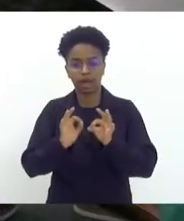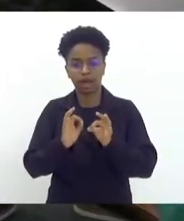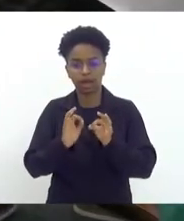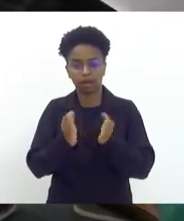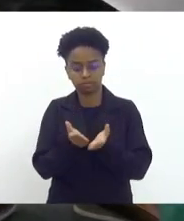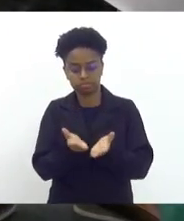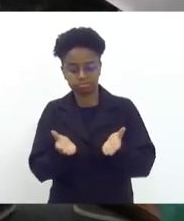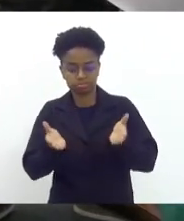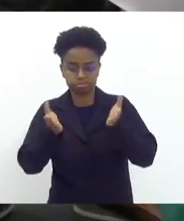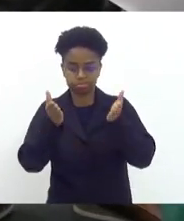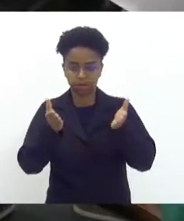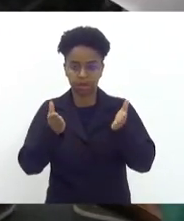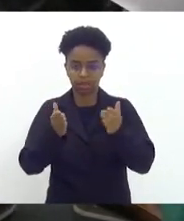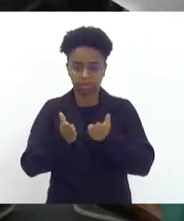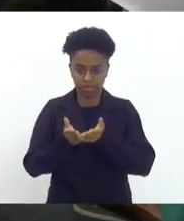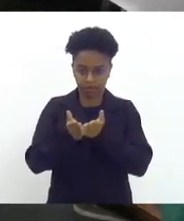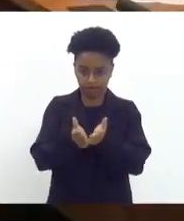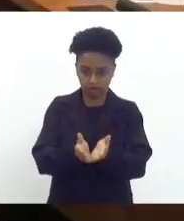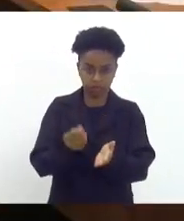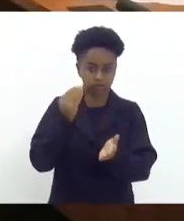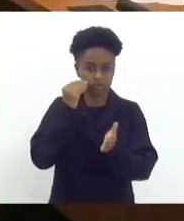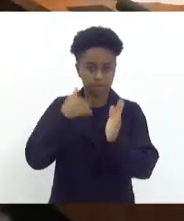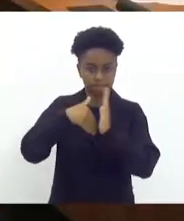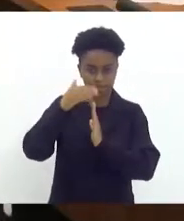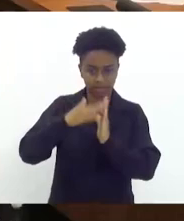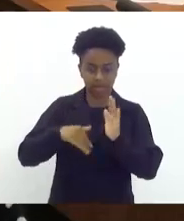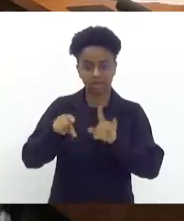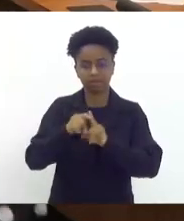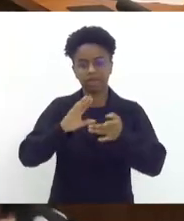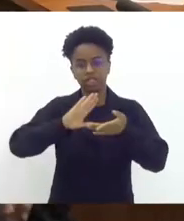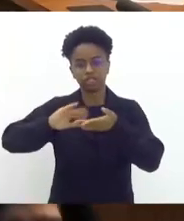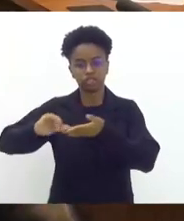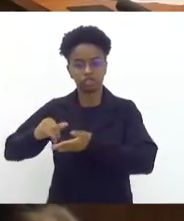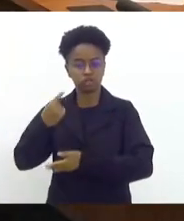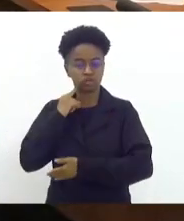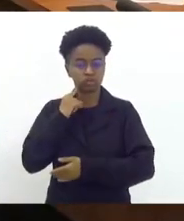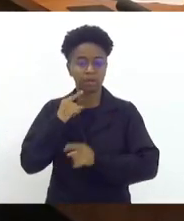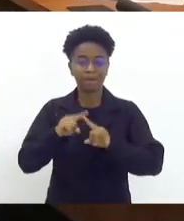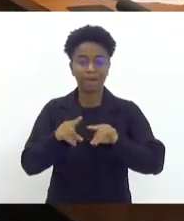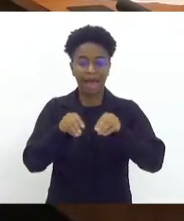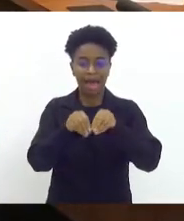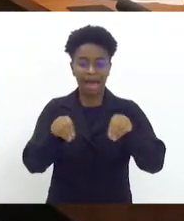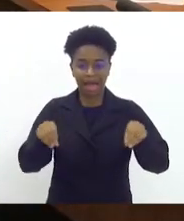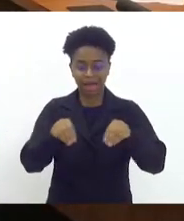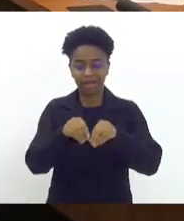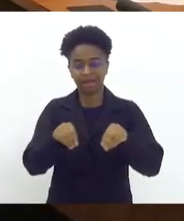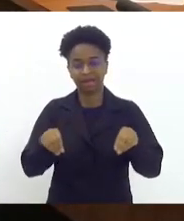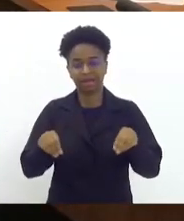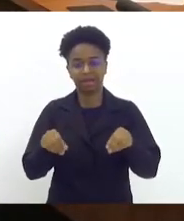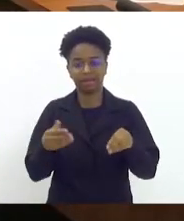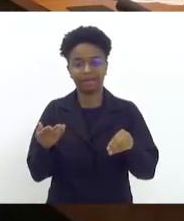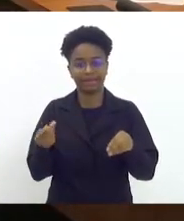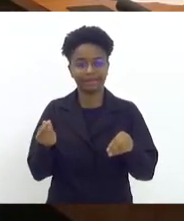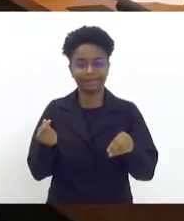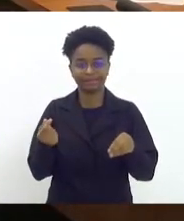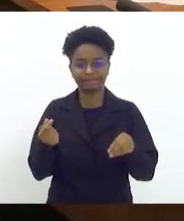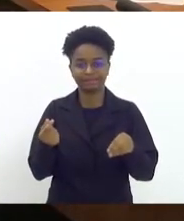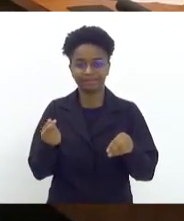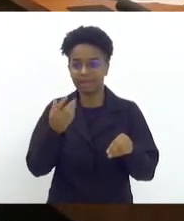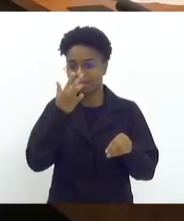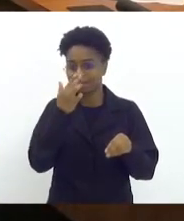e chapas para pintura tirar as cracas mas areia ela se